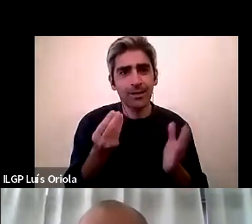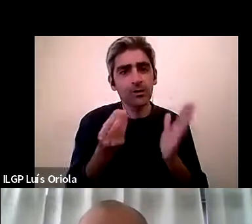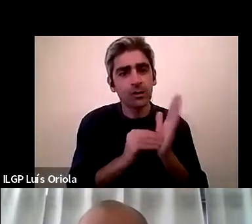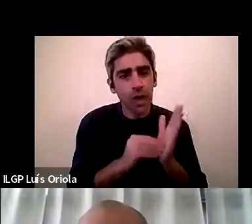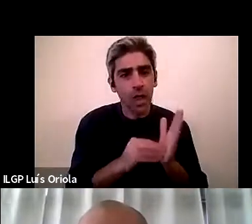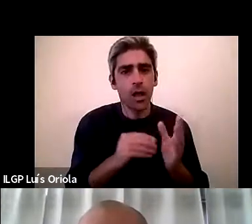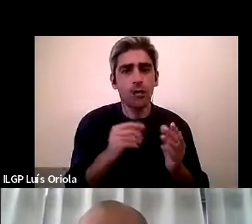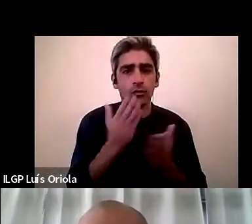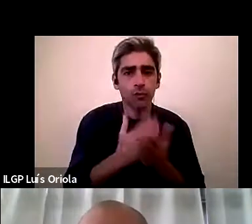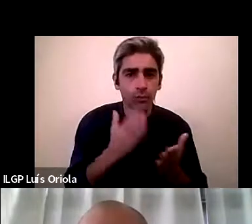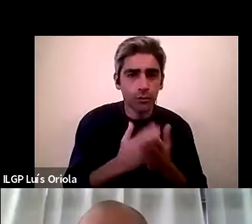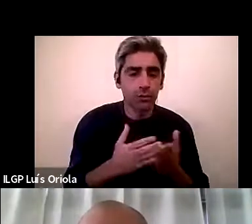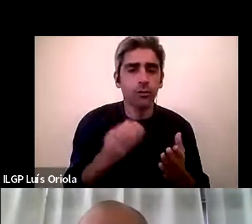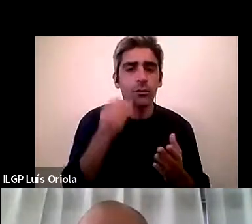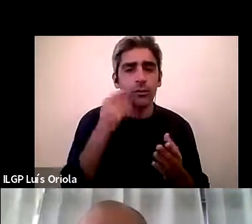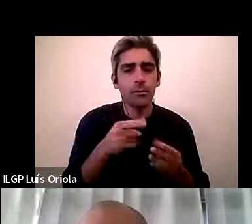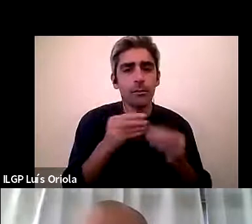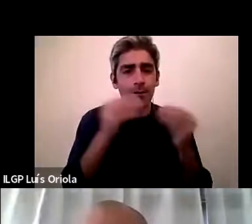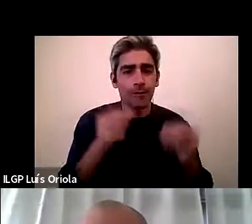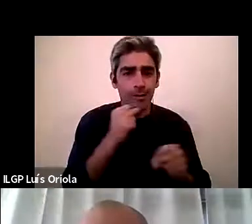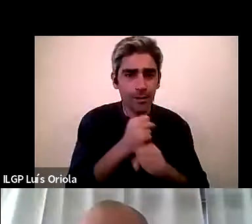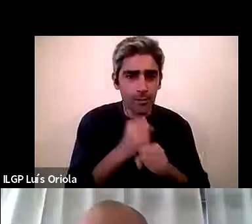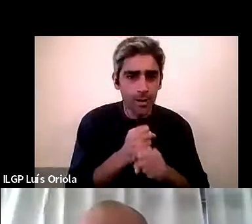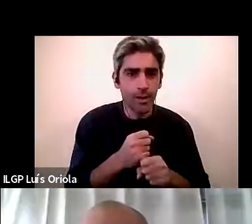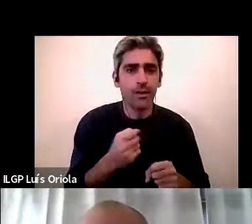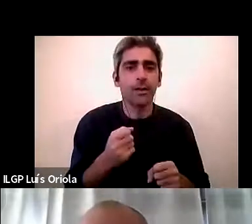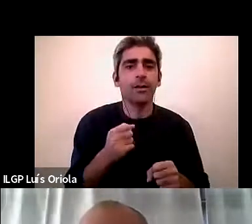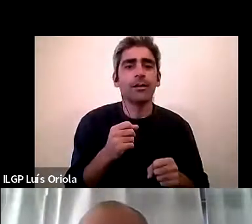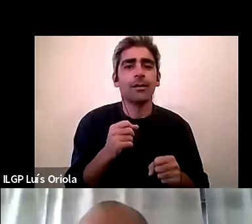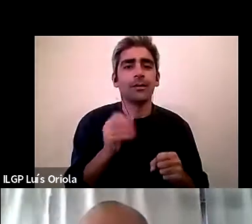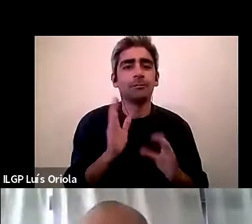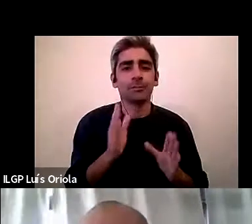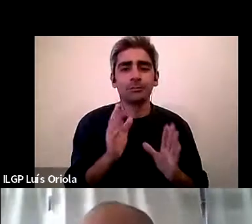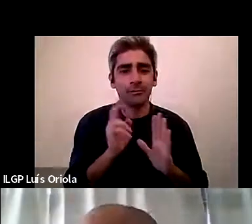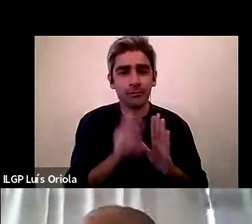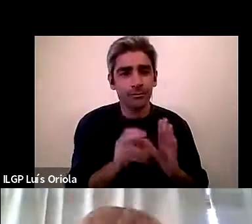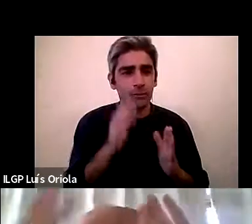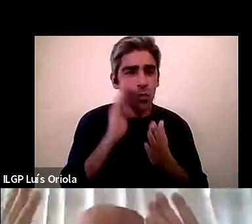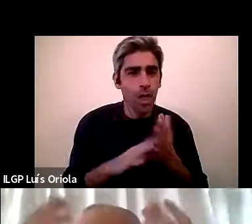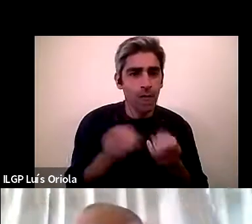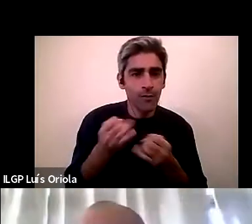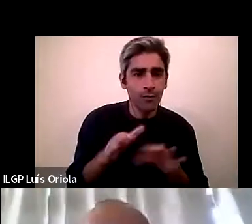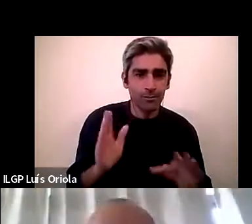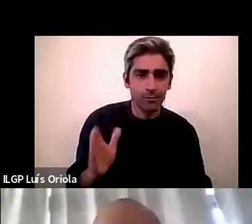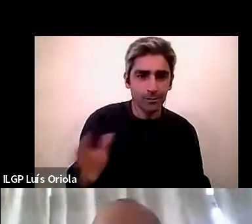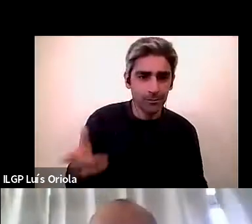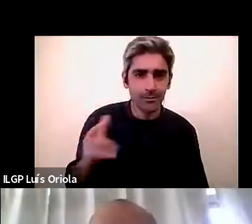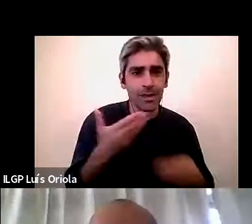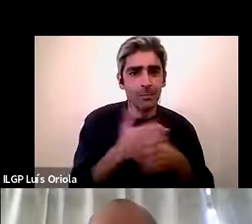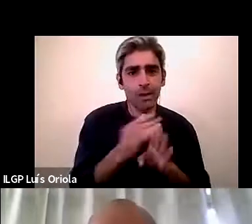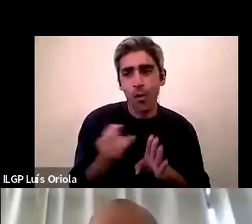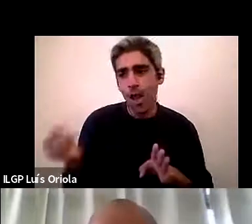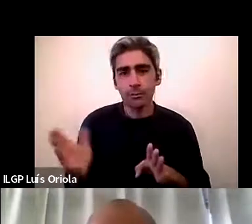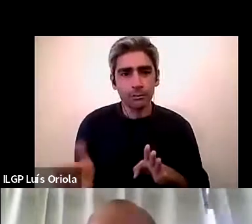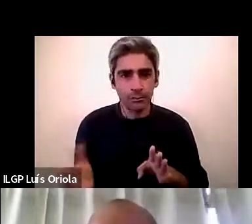estudarmos como é que a plataforma trabalha, sem recorrermos colega da informática do gabinete ao lado,